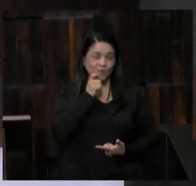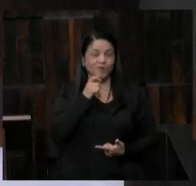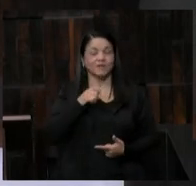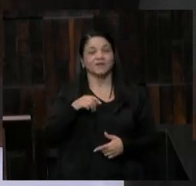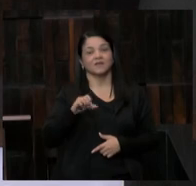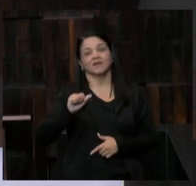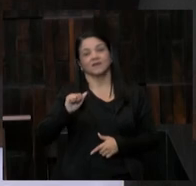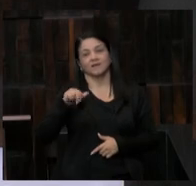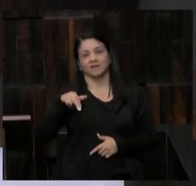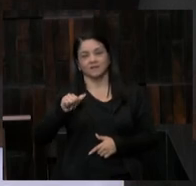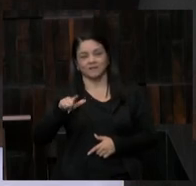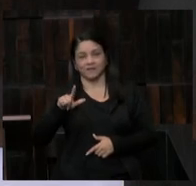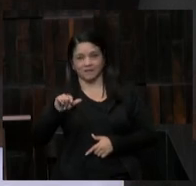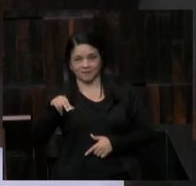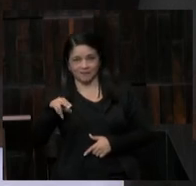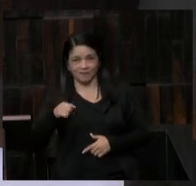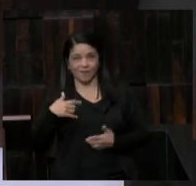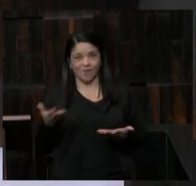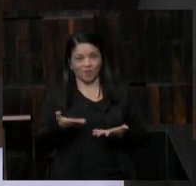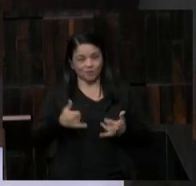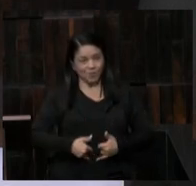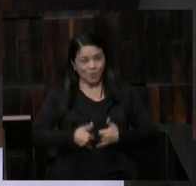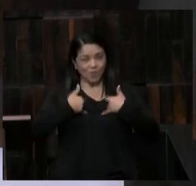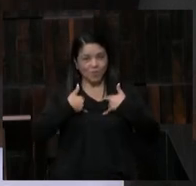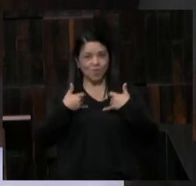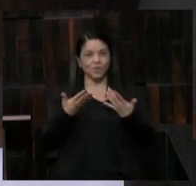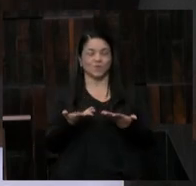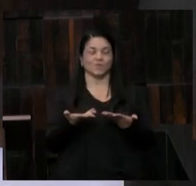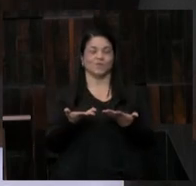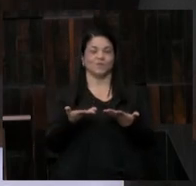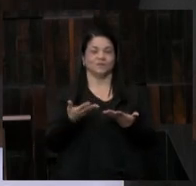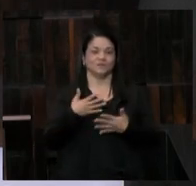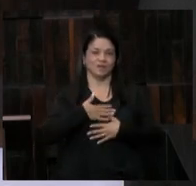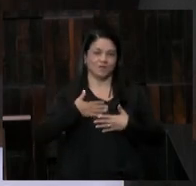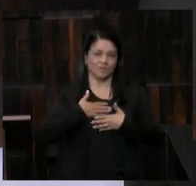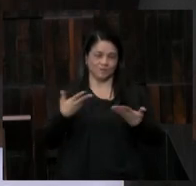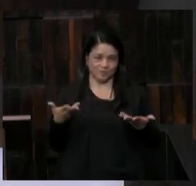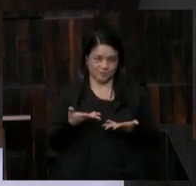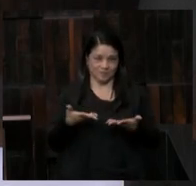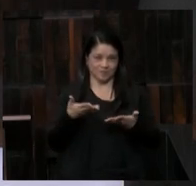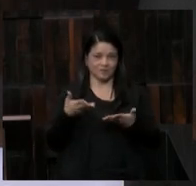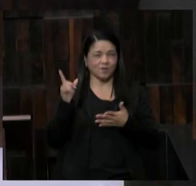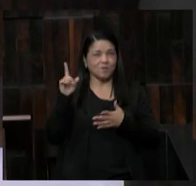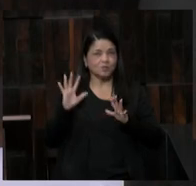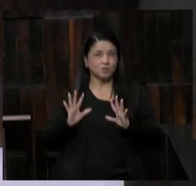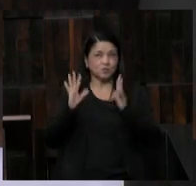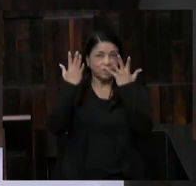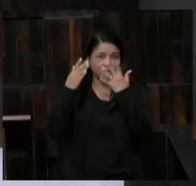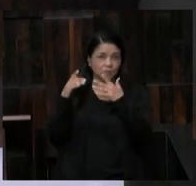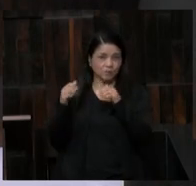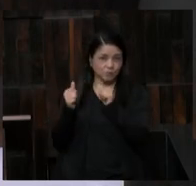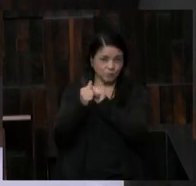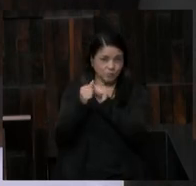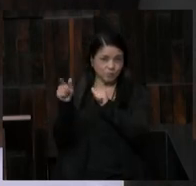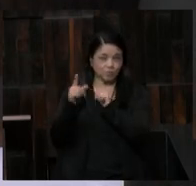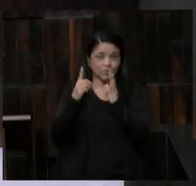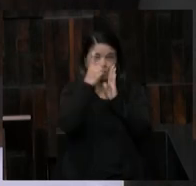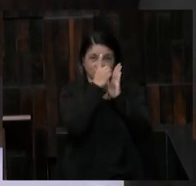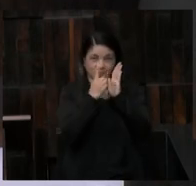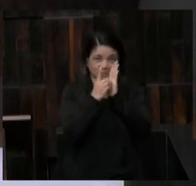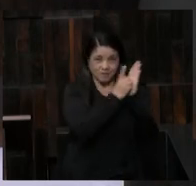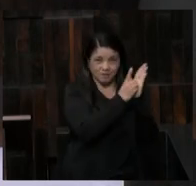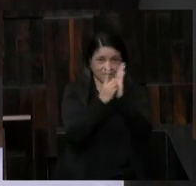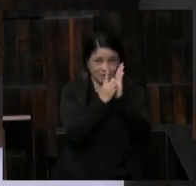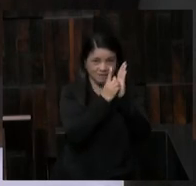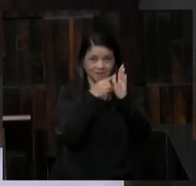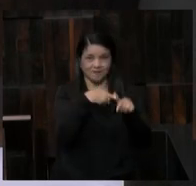que hoje nos dá a honra de estar presentes aqui. Nós estávamos juntos em um evento aqui agora no Detran e viemos, e